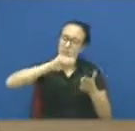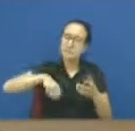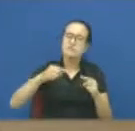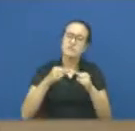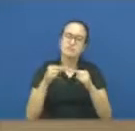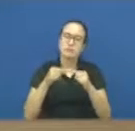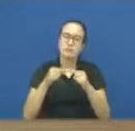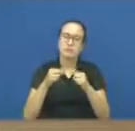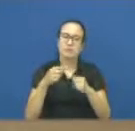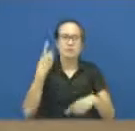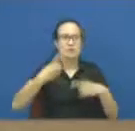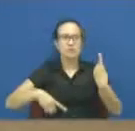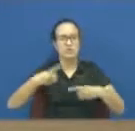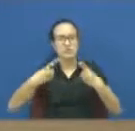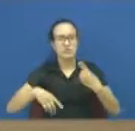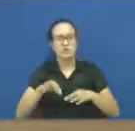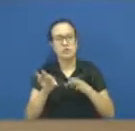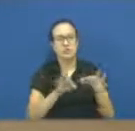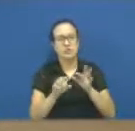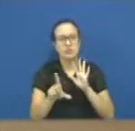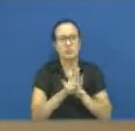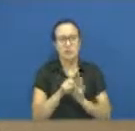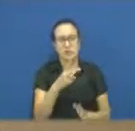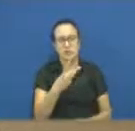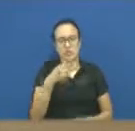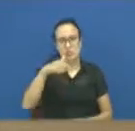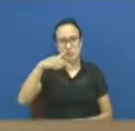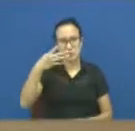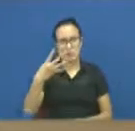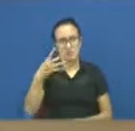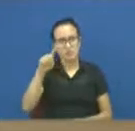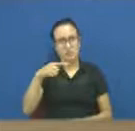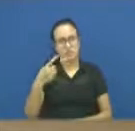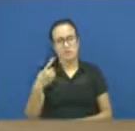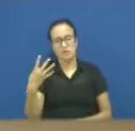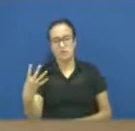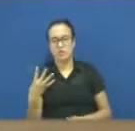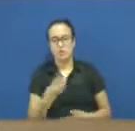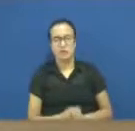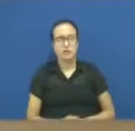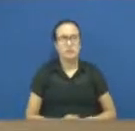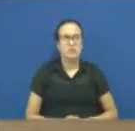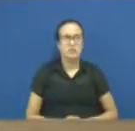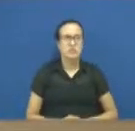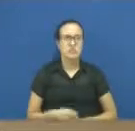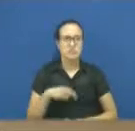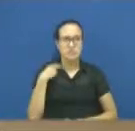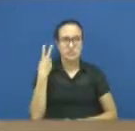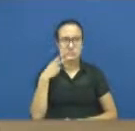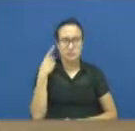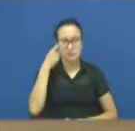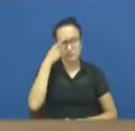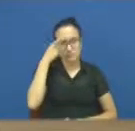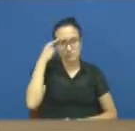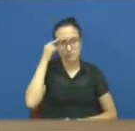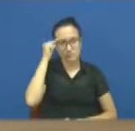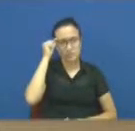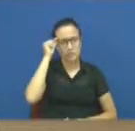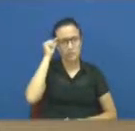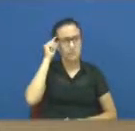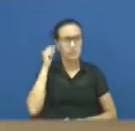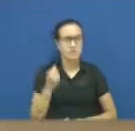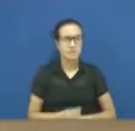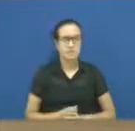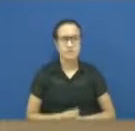discussão projeto de lei 274 de 2014. Com a palavra o vereador Júlio. Senhor presidente, nobres